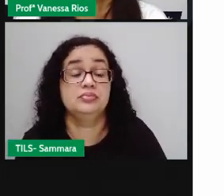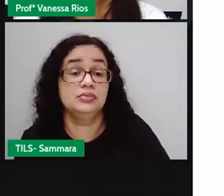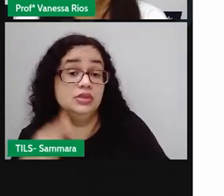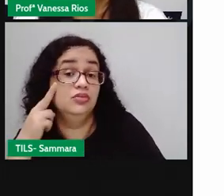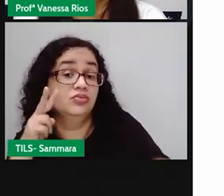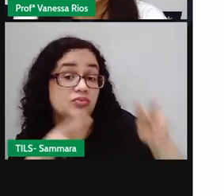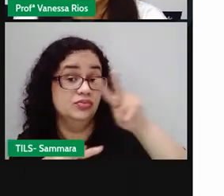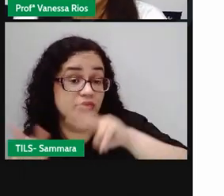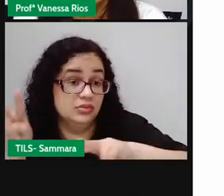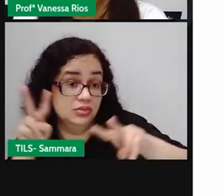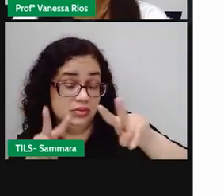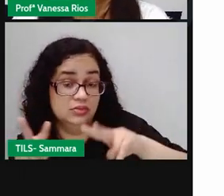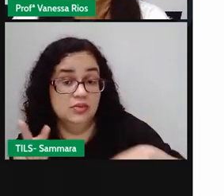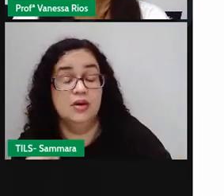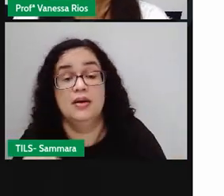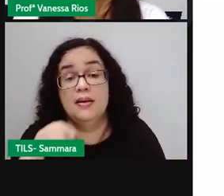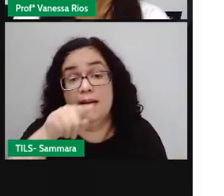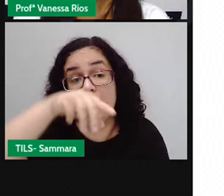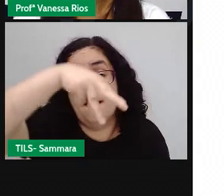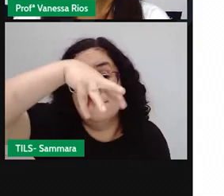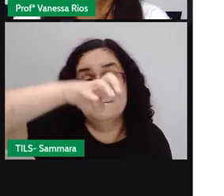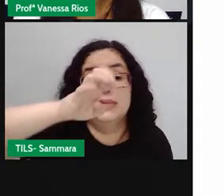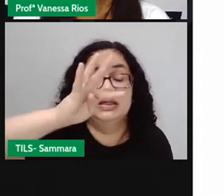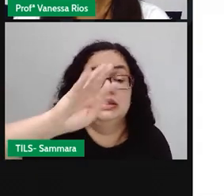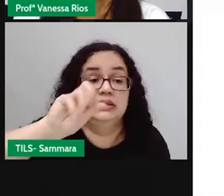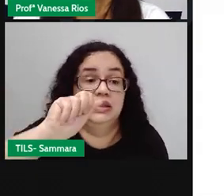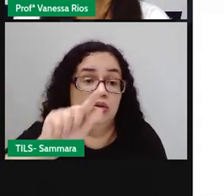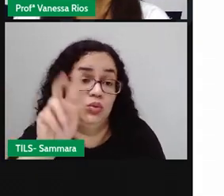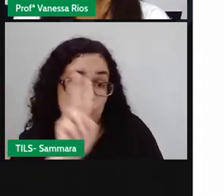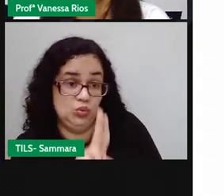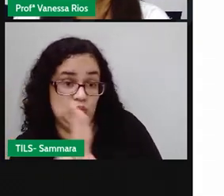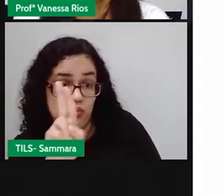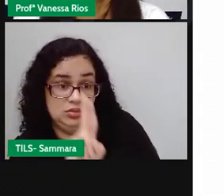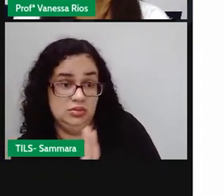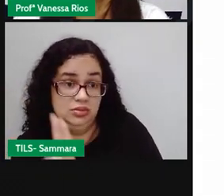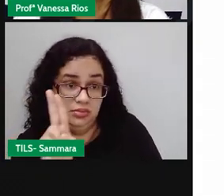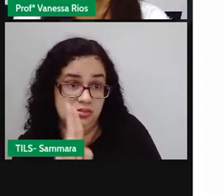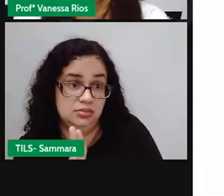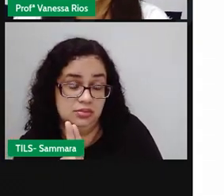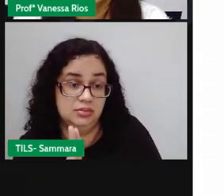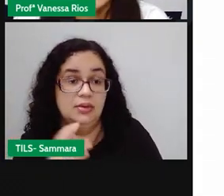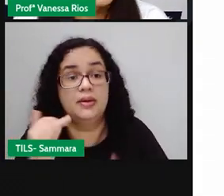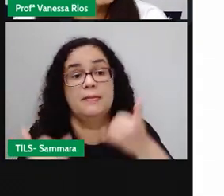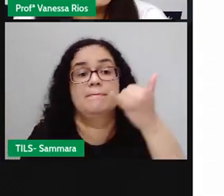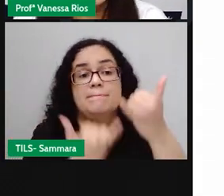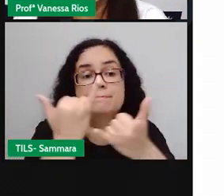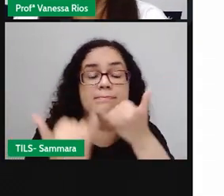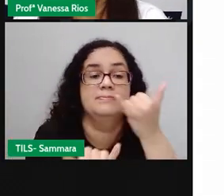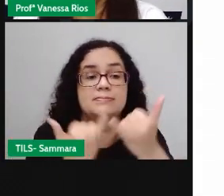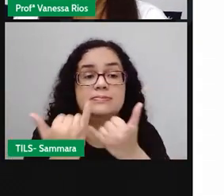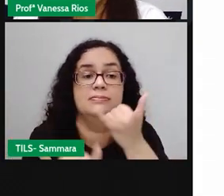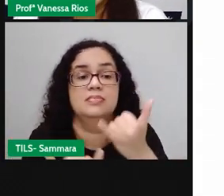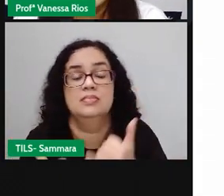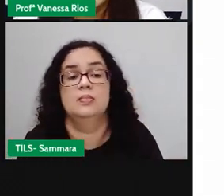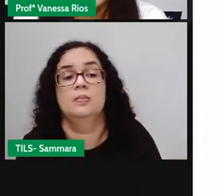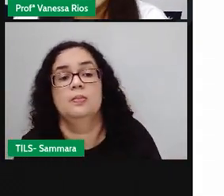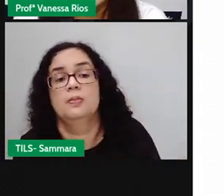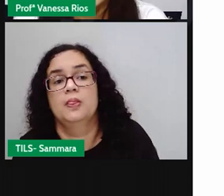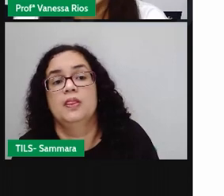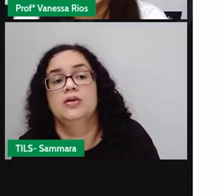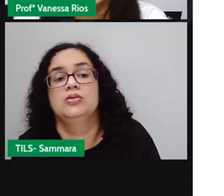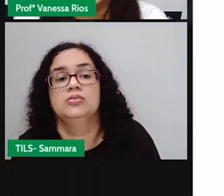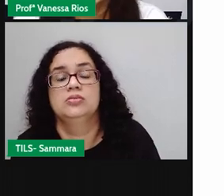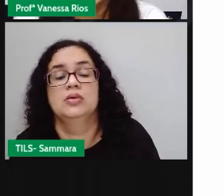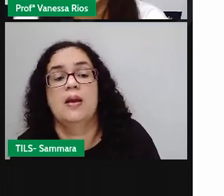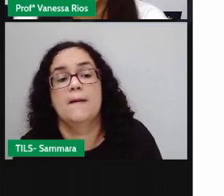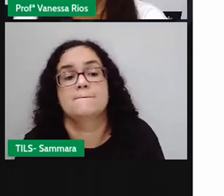gente vê já o metal sendo utilizado para fazer brinquedos aí, num grande tipo de brinquedos, né?